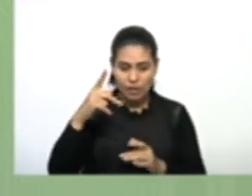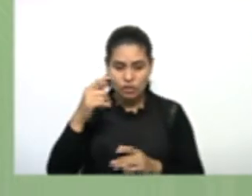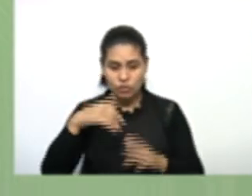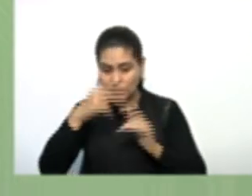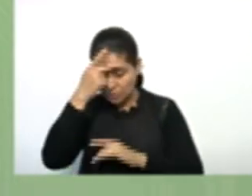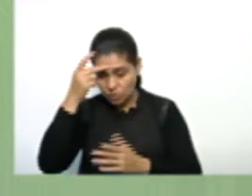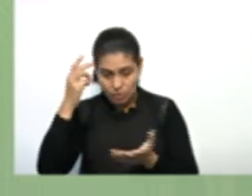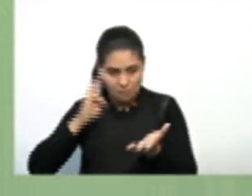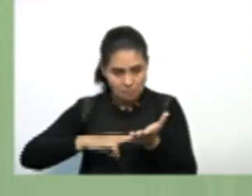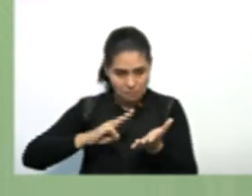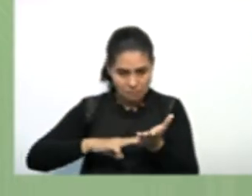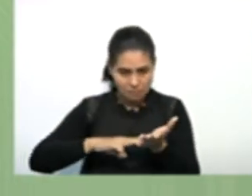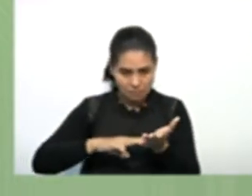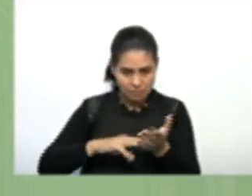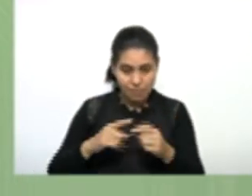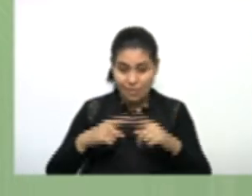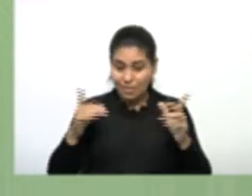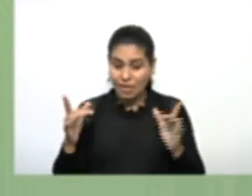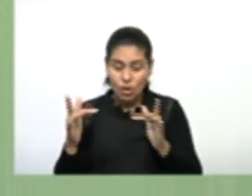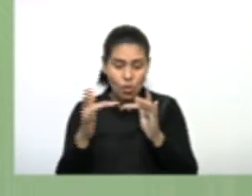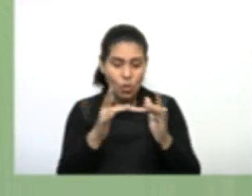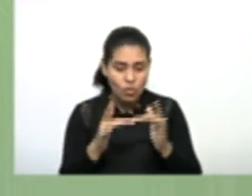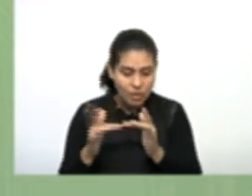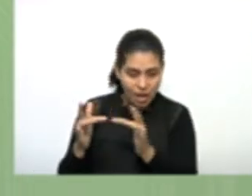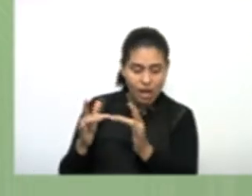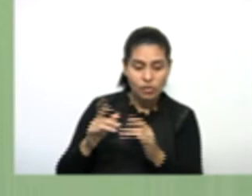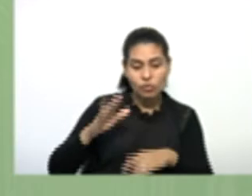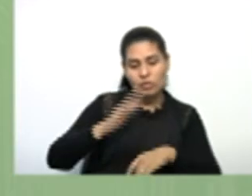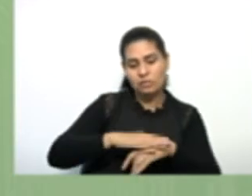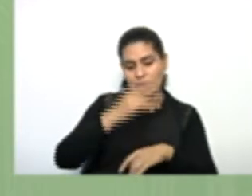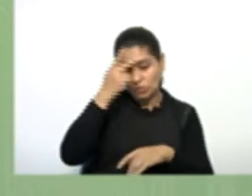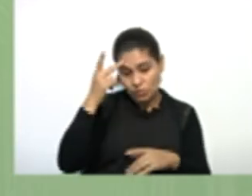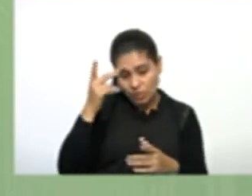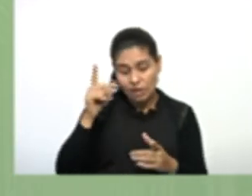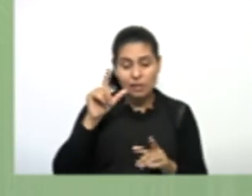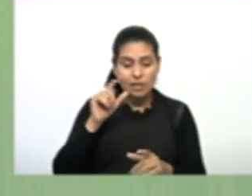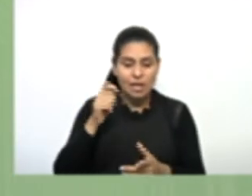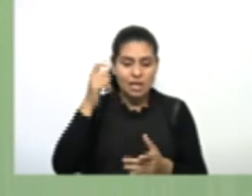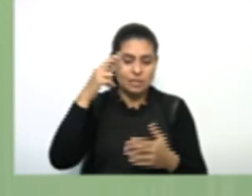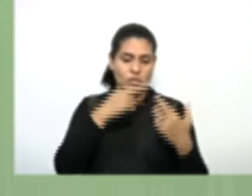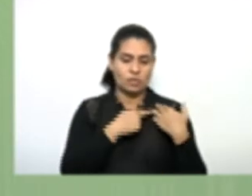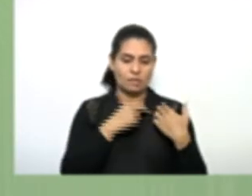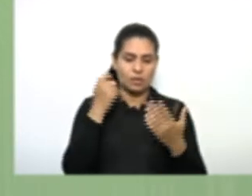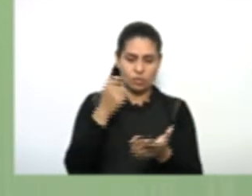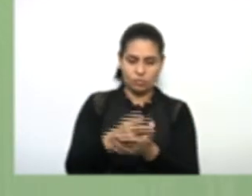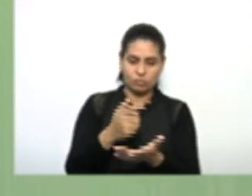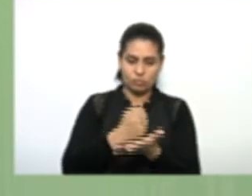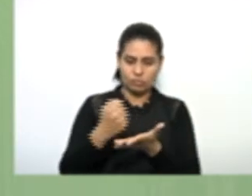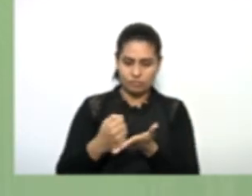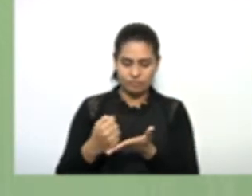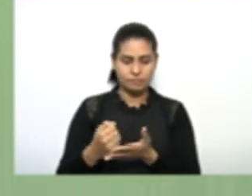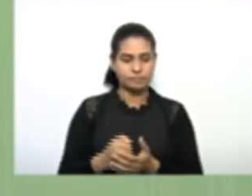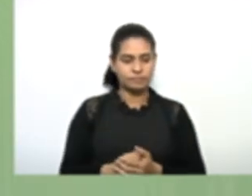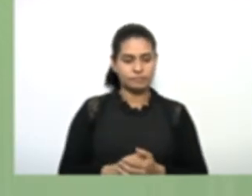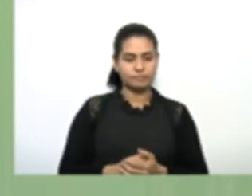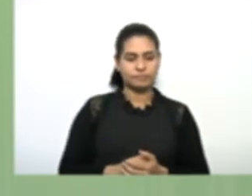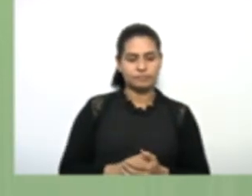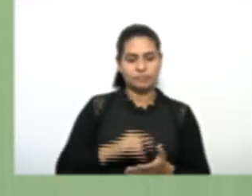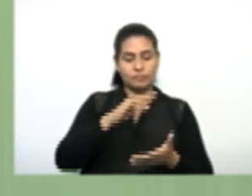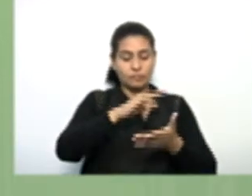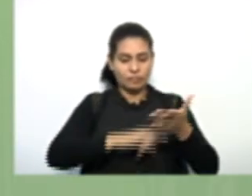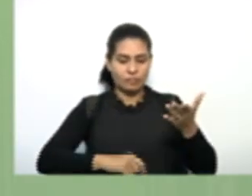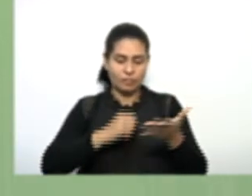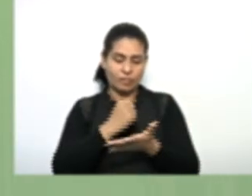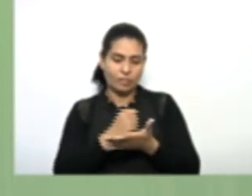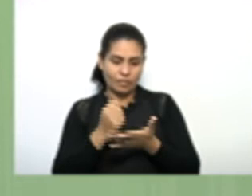seus associados, nem entre eles e o tomador de serviço da cooperativa. O contrato de trabalho